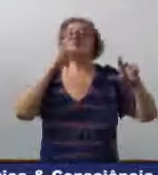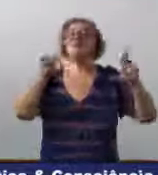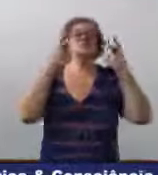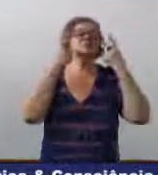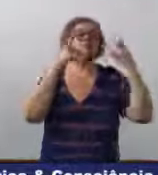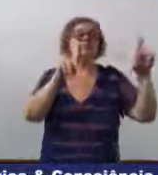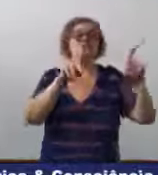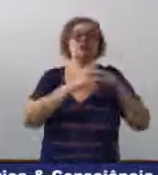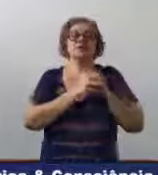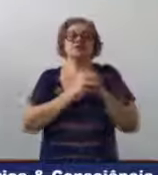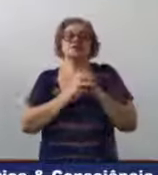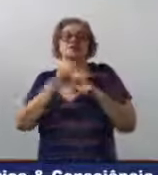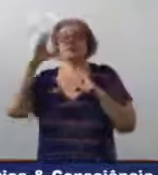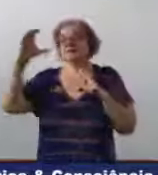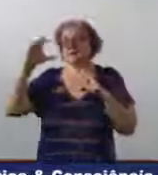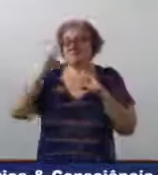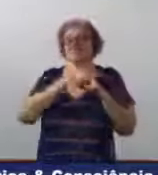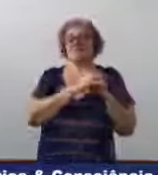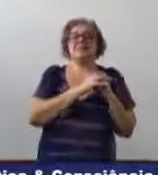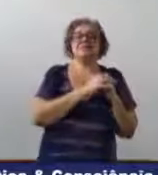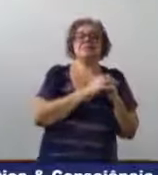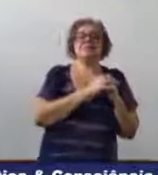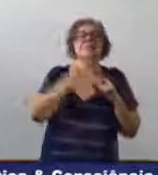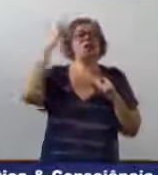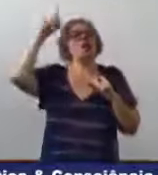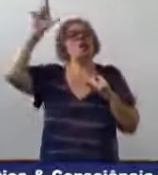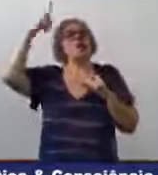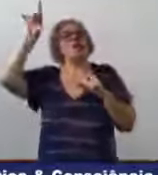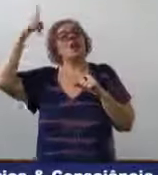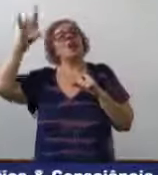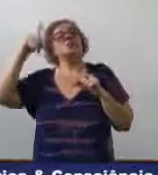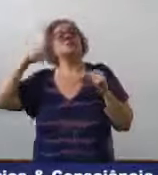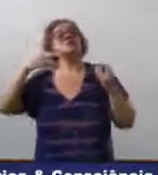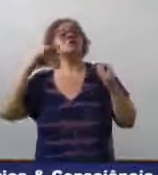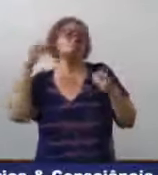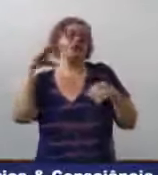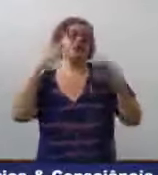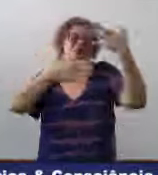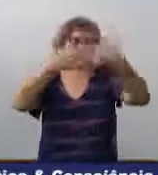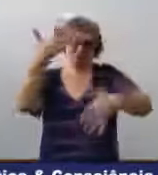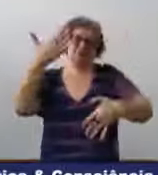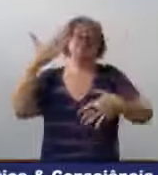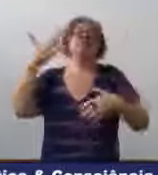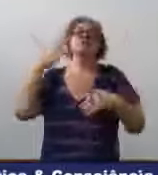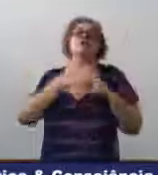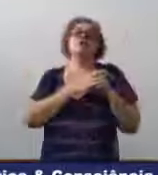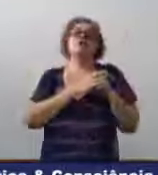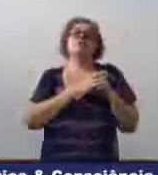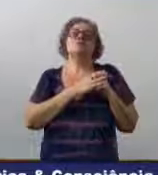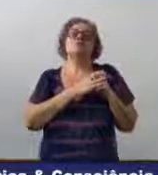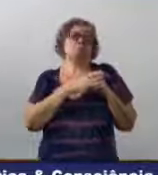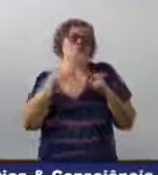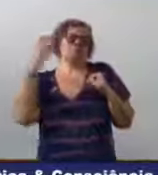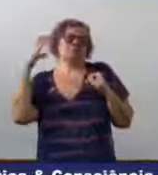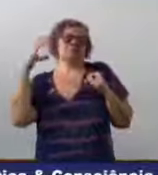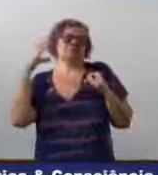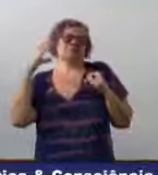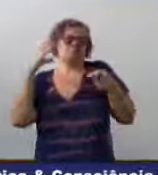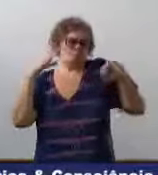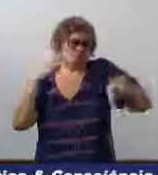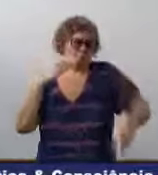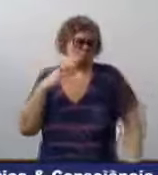só por ceticismo, sem argumentação lógica, não tem o menor fundamento. Até porque o ceticismo